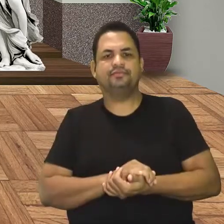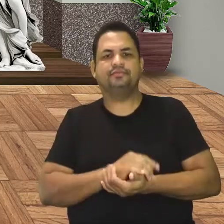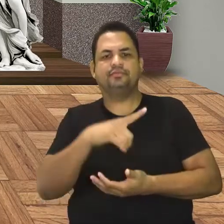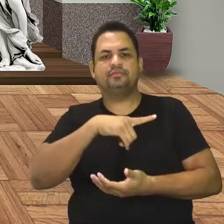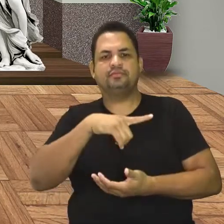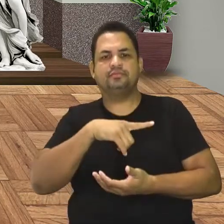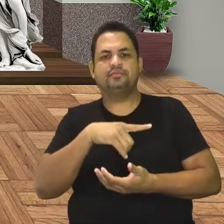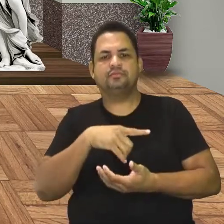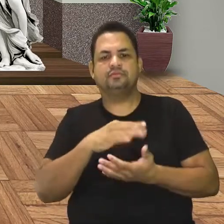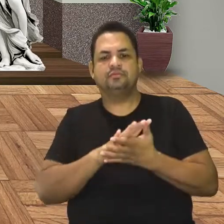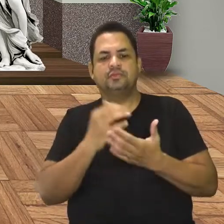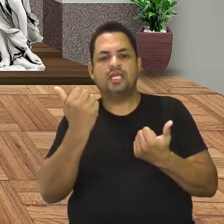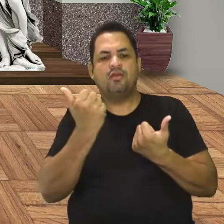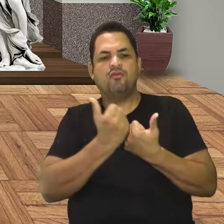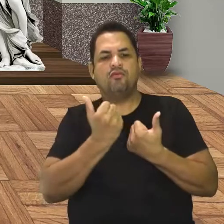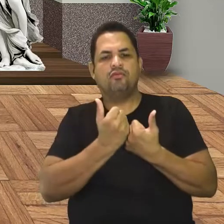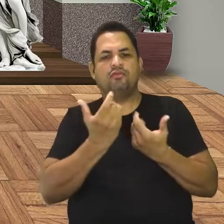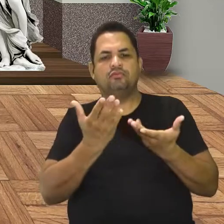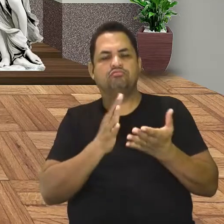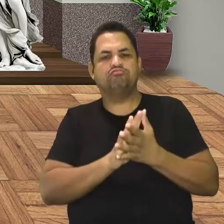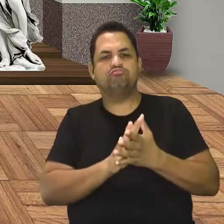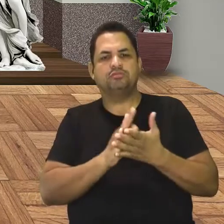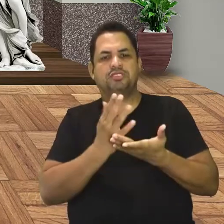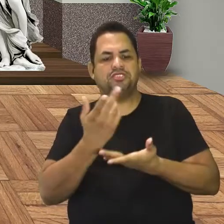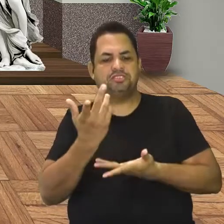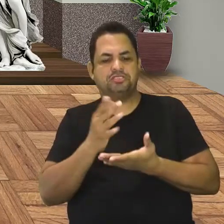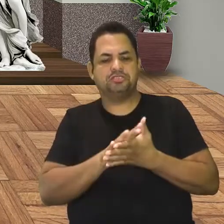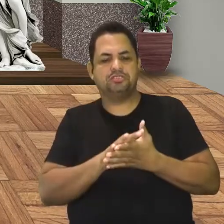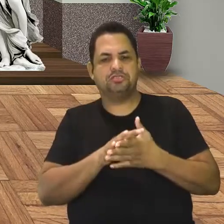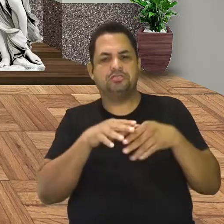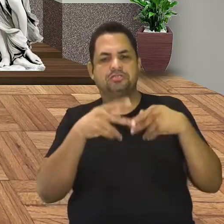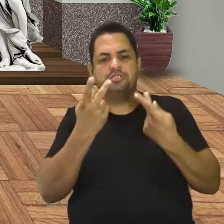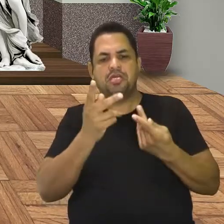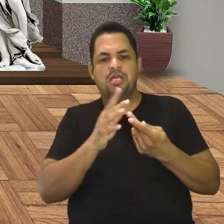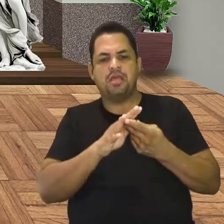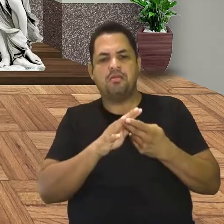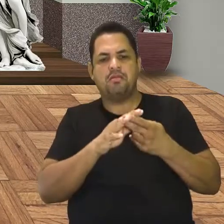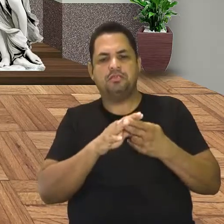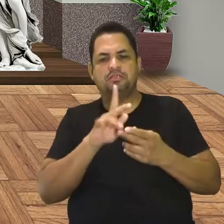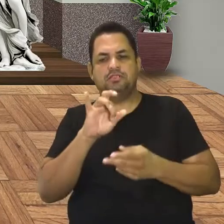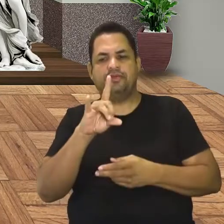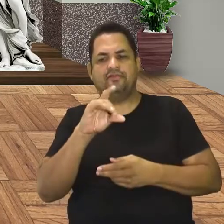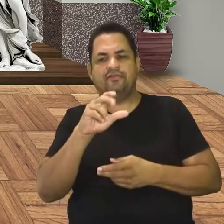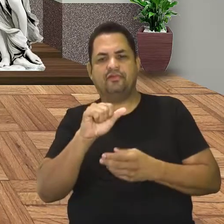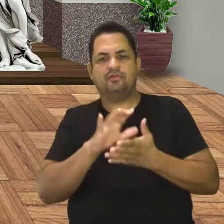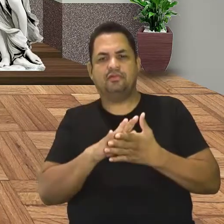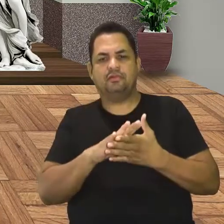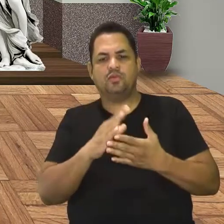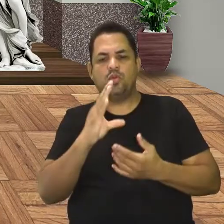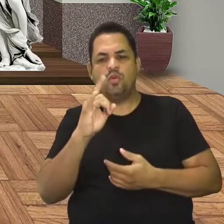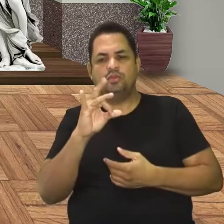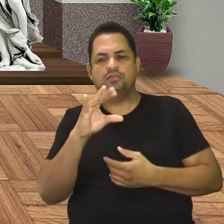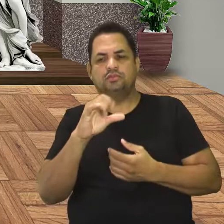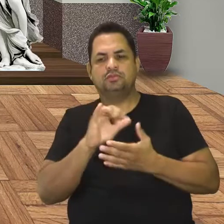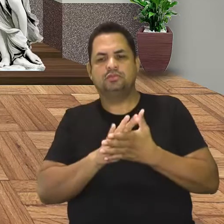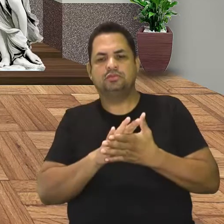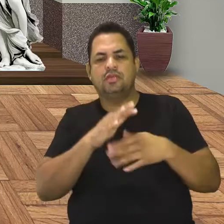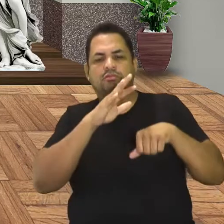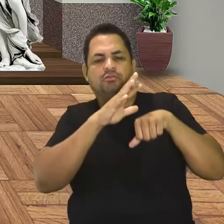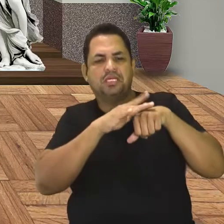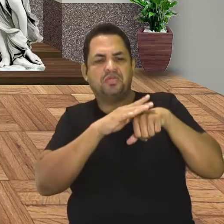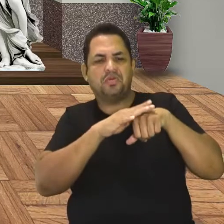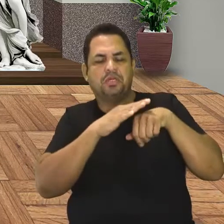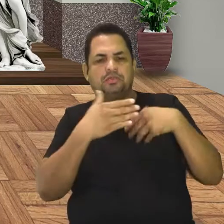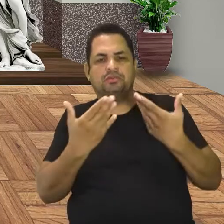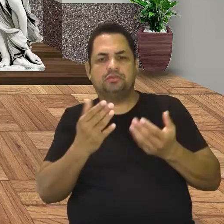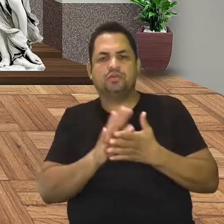tinha um vice-civil. Era um vice-civil. E o Costa e Silva vai adoecer. Ele vai adoecer.